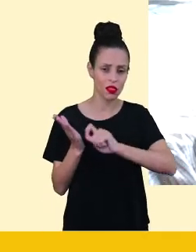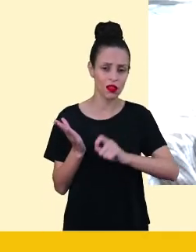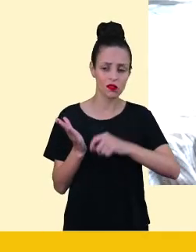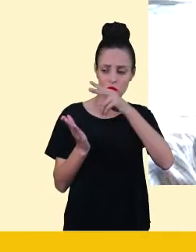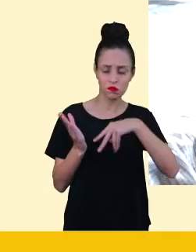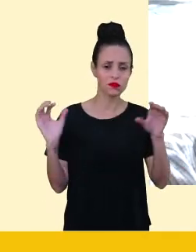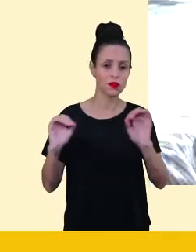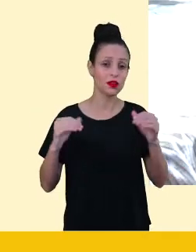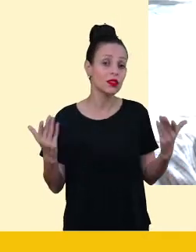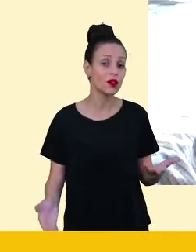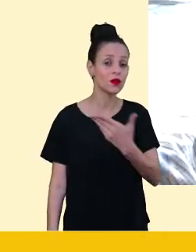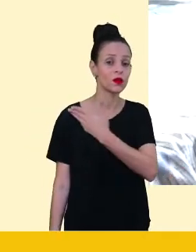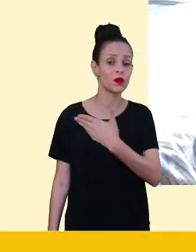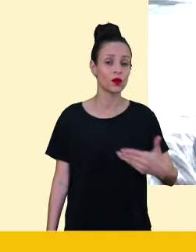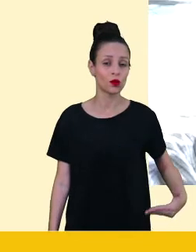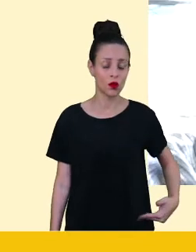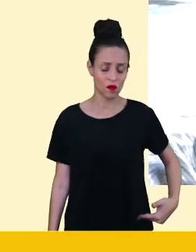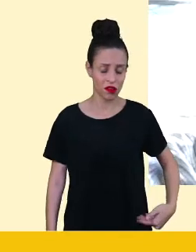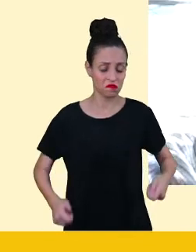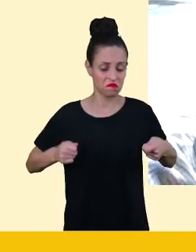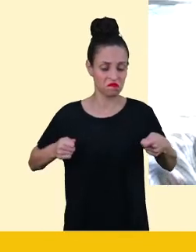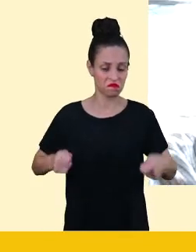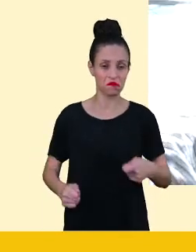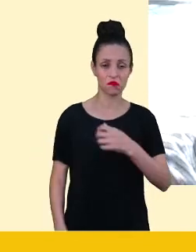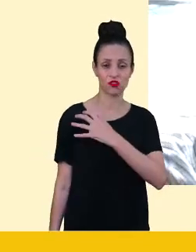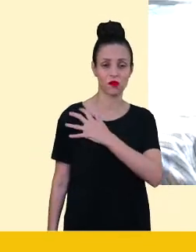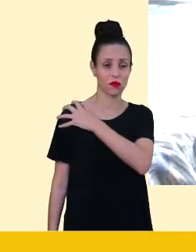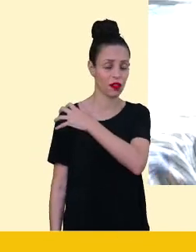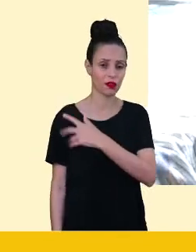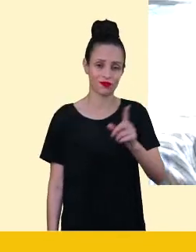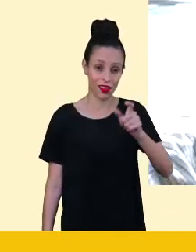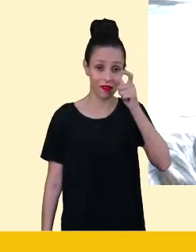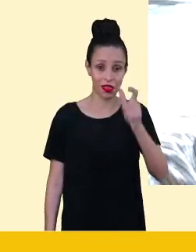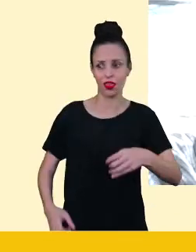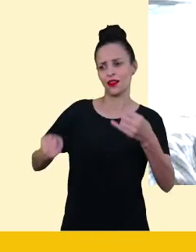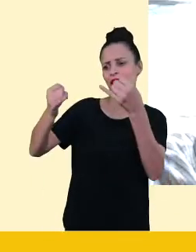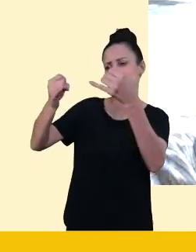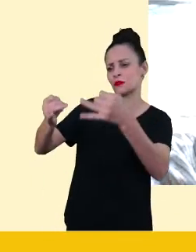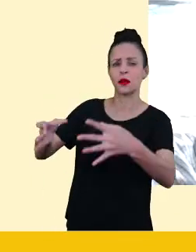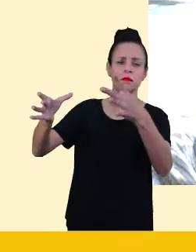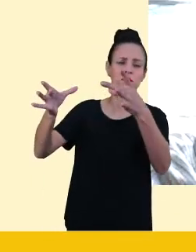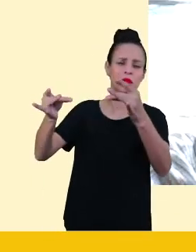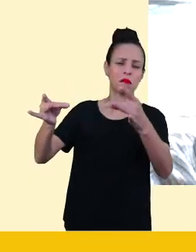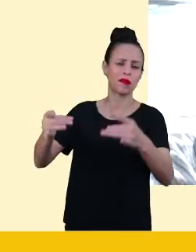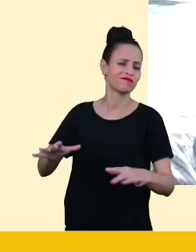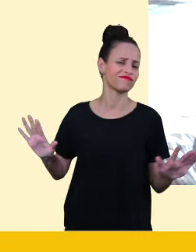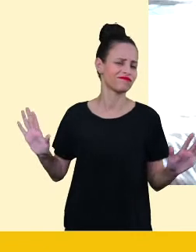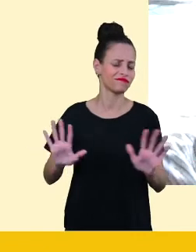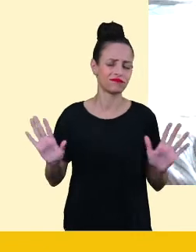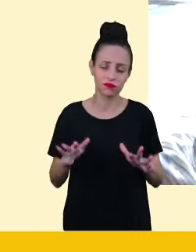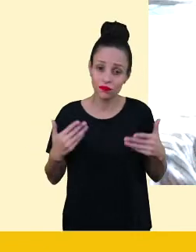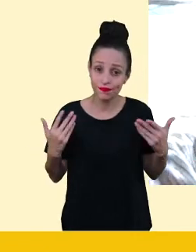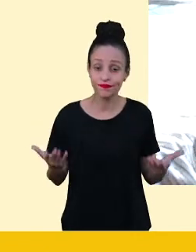governo é óbvio que o governo militar não estava nem um pouco interessado em explicar,